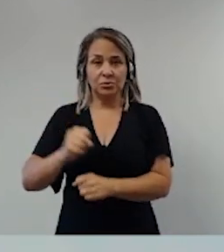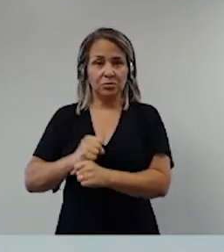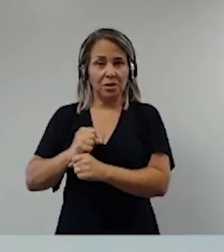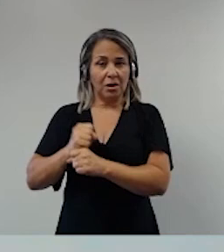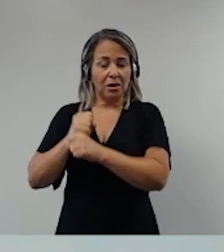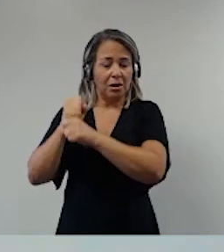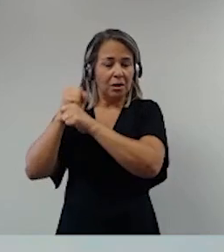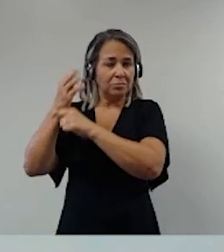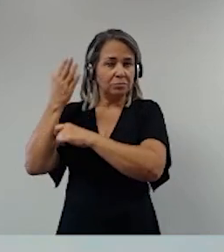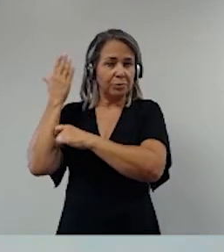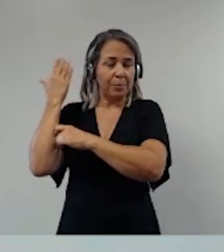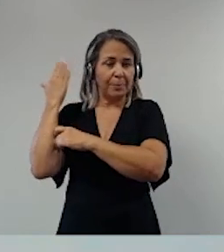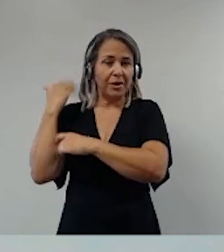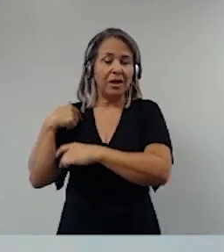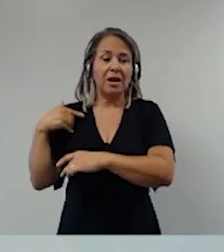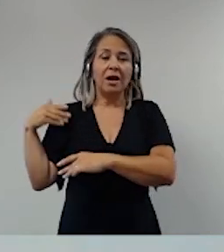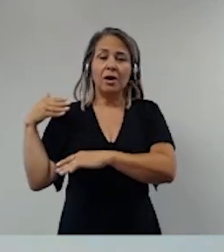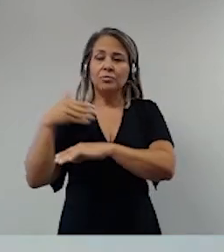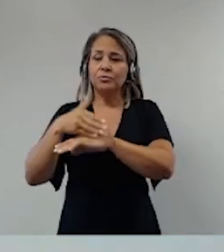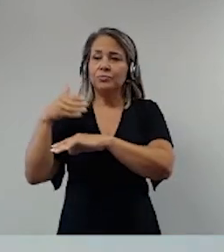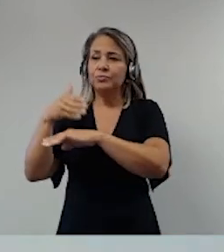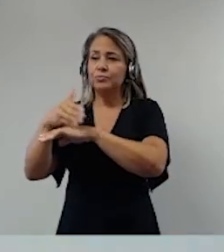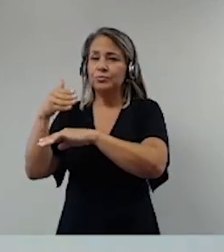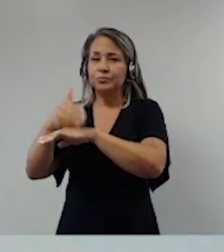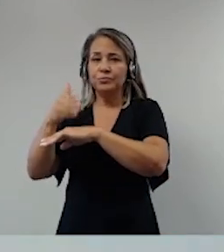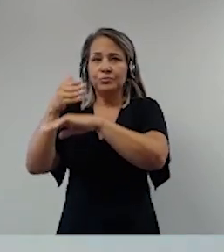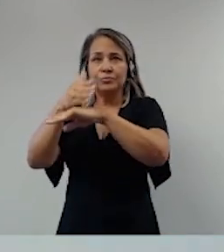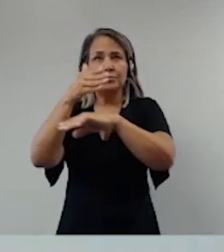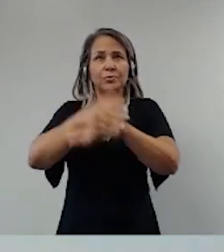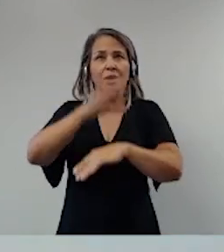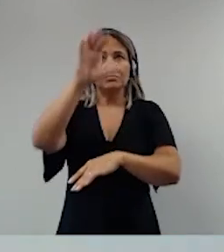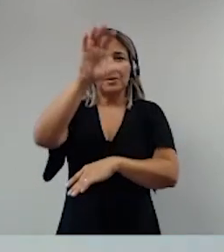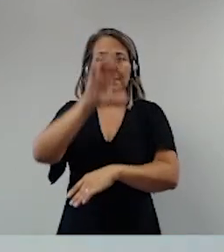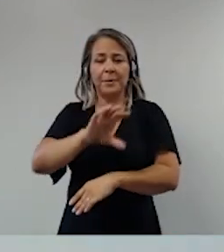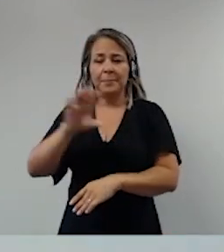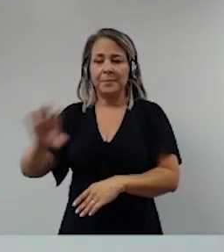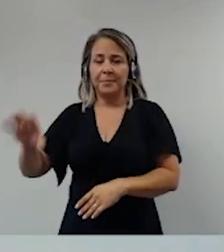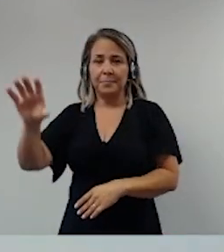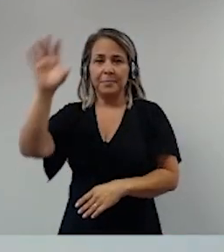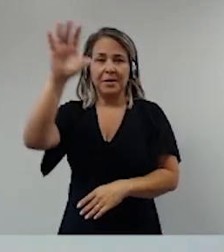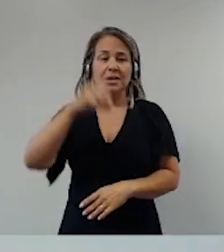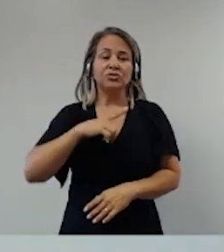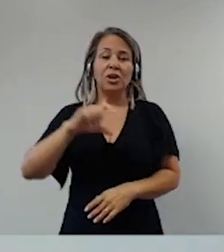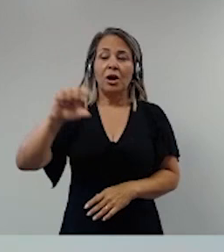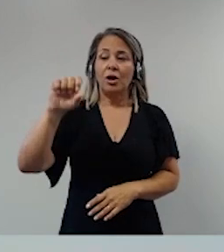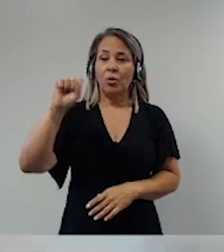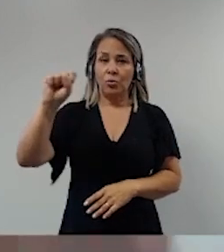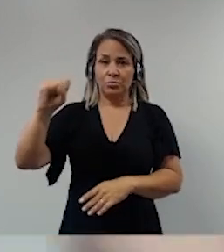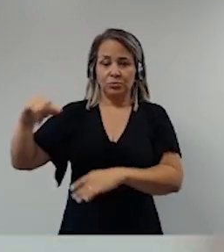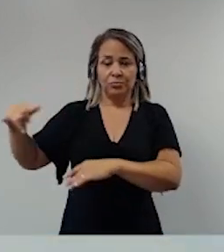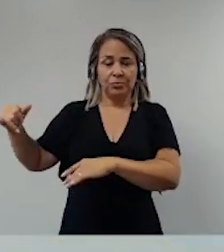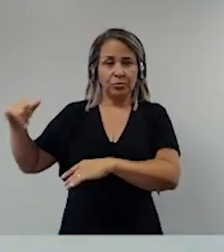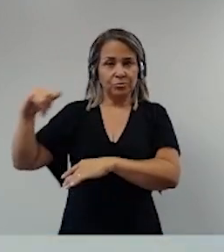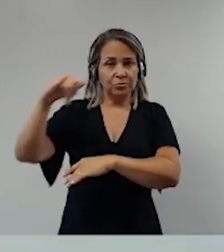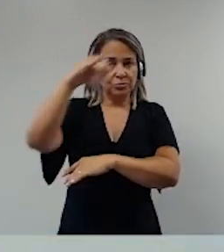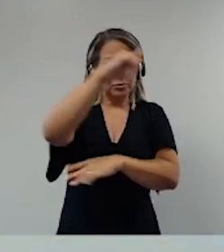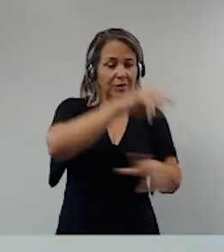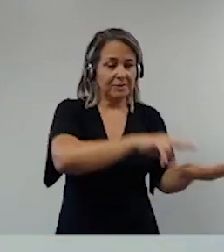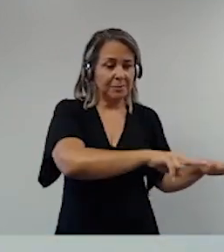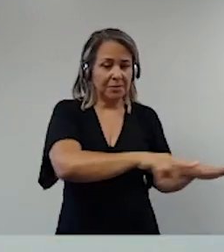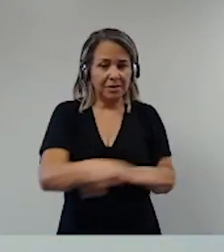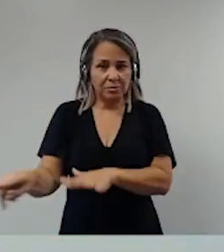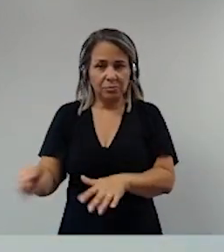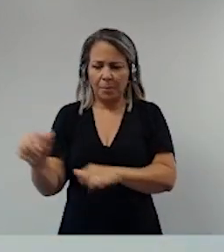sabe, eu percorria 5 capitais por semana, eram 8 voos semanais, e isso mudou